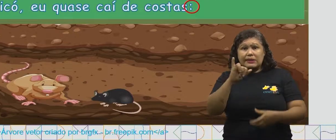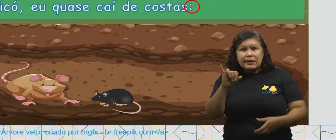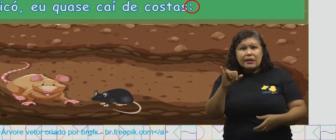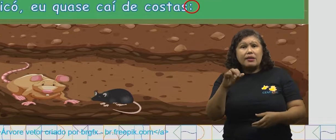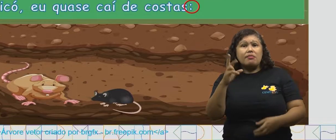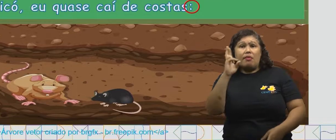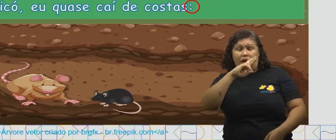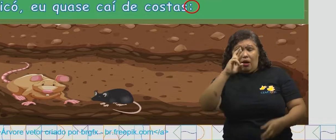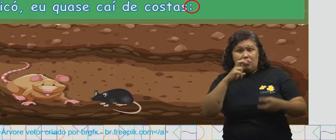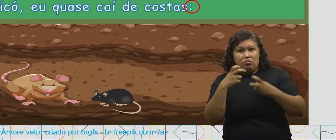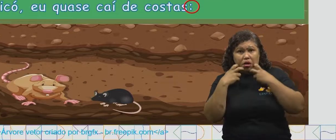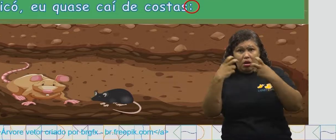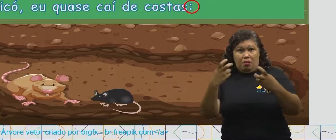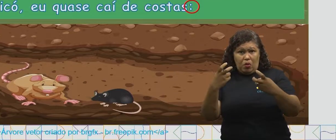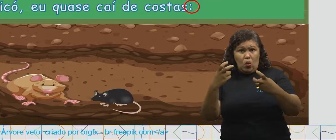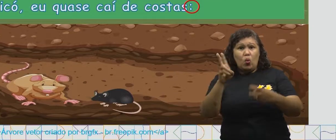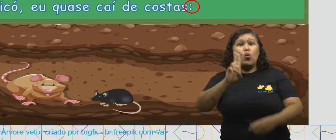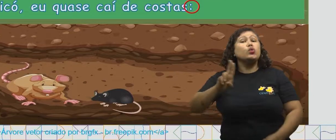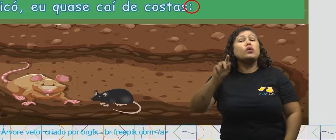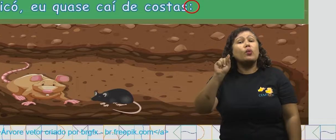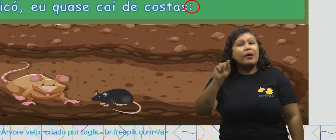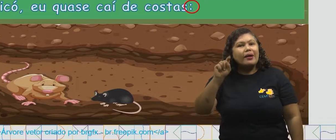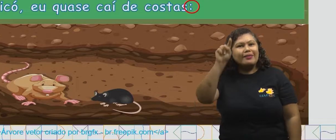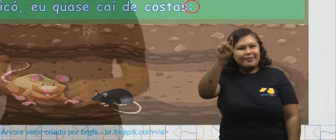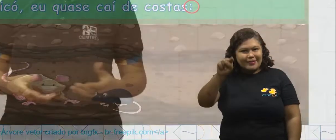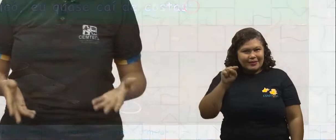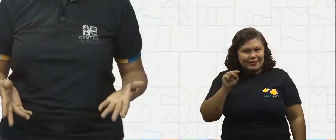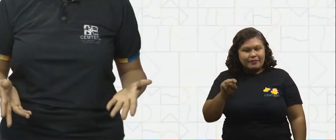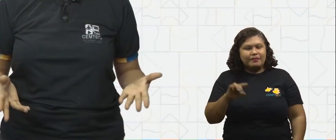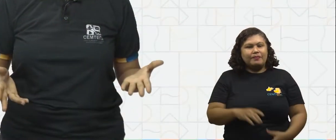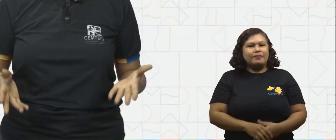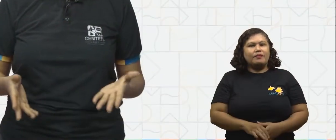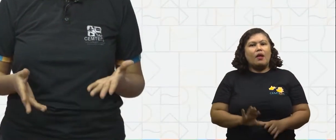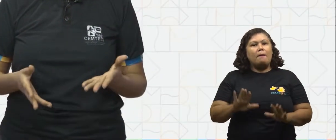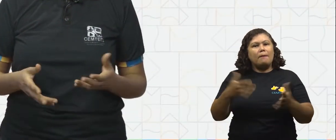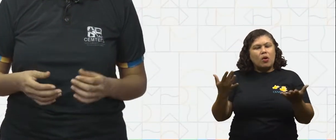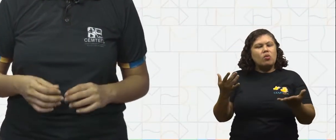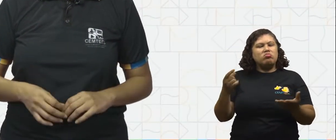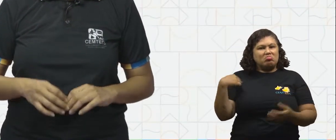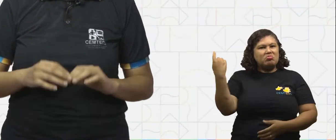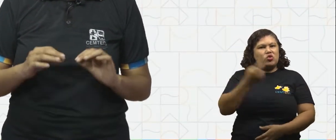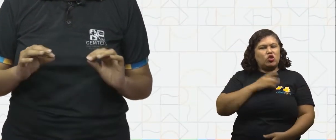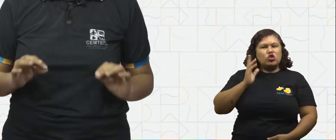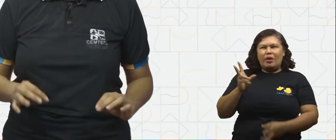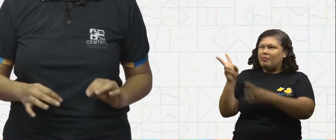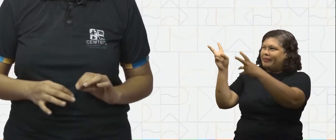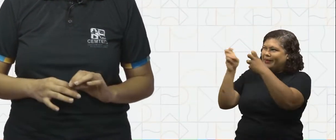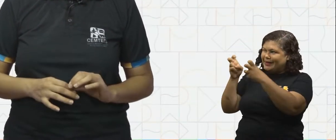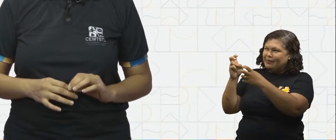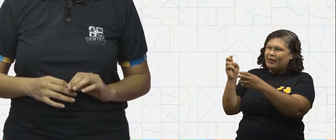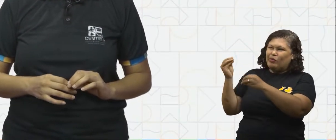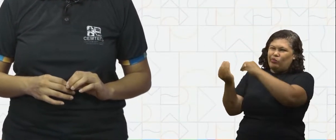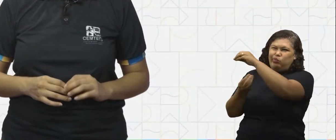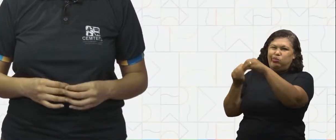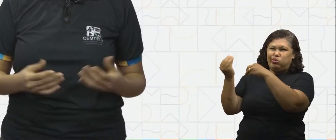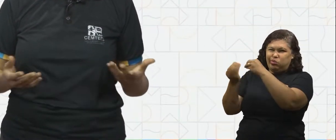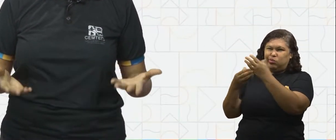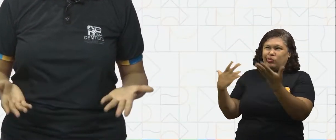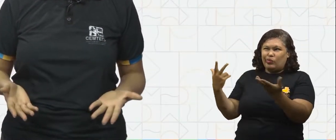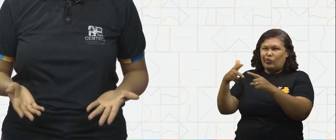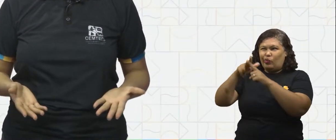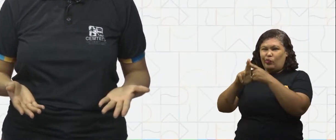exclamou, deveria estar o ponto de exclamação. Bom, já identificamos a bagunça dessa parte da